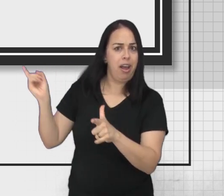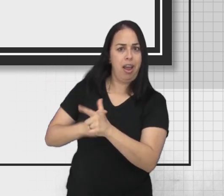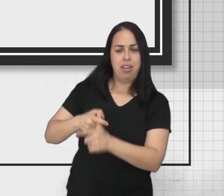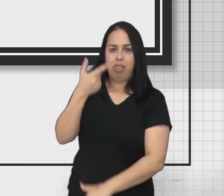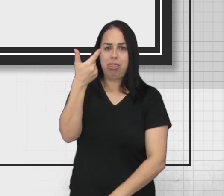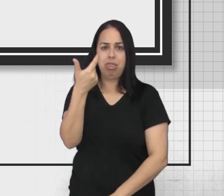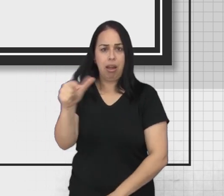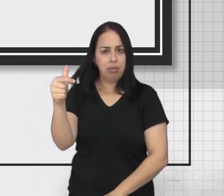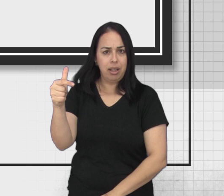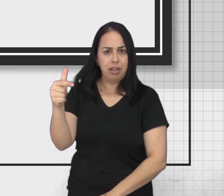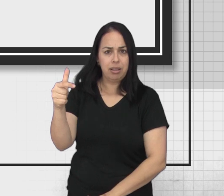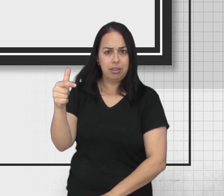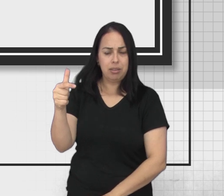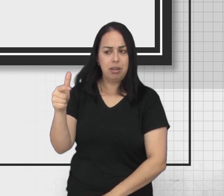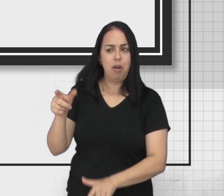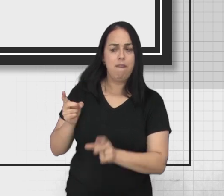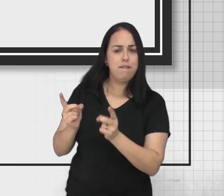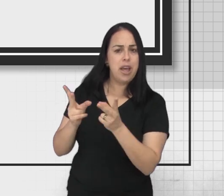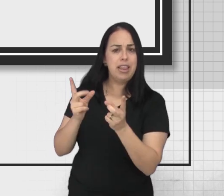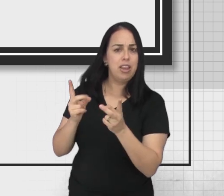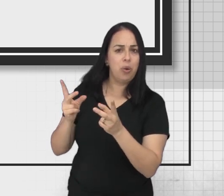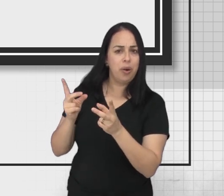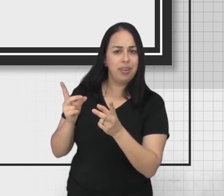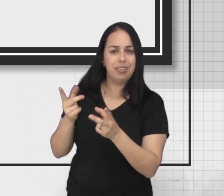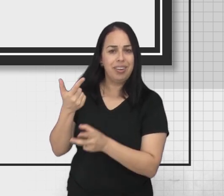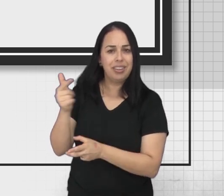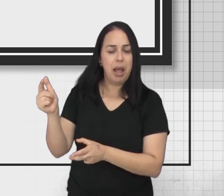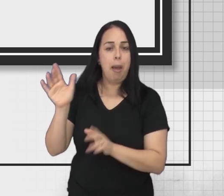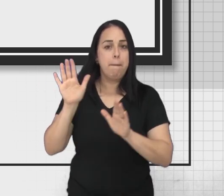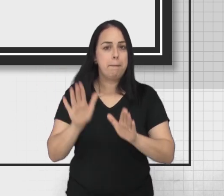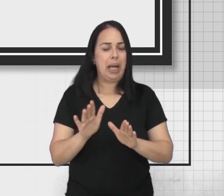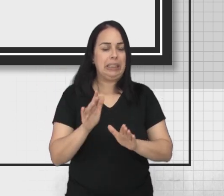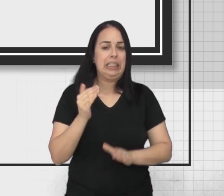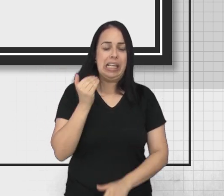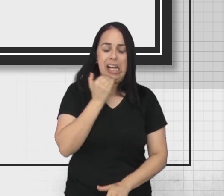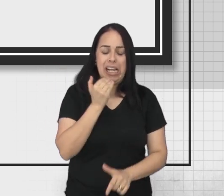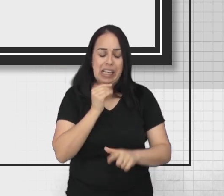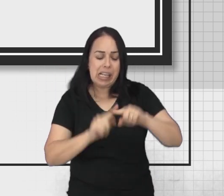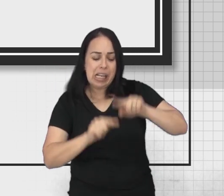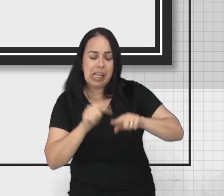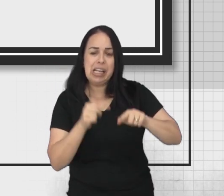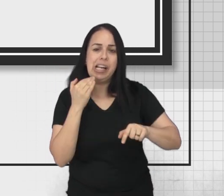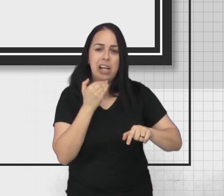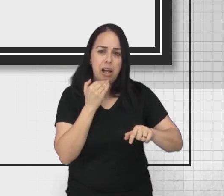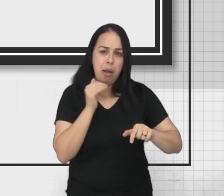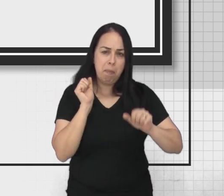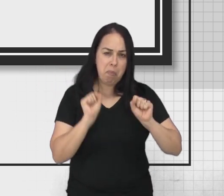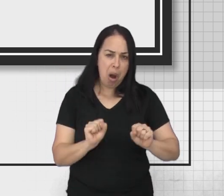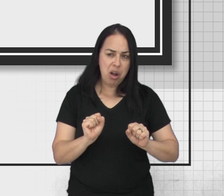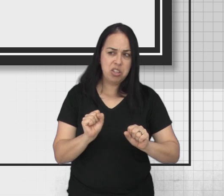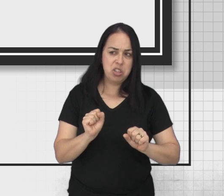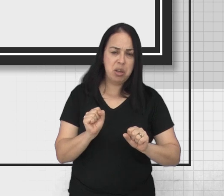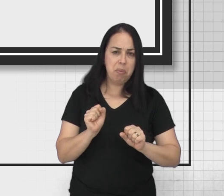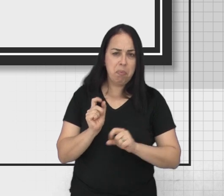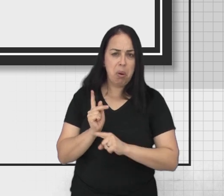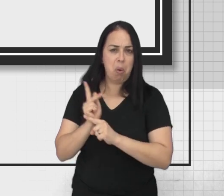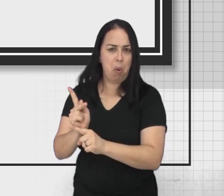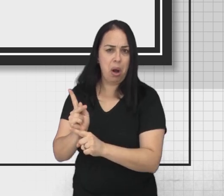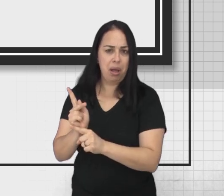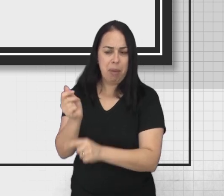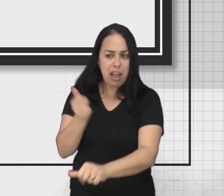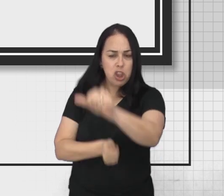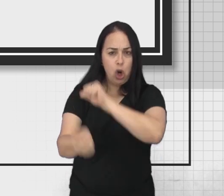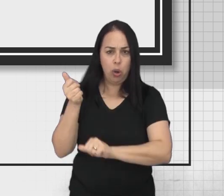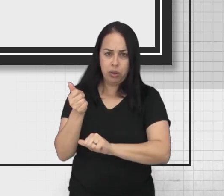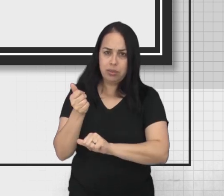garantia contratual assegurada pelo vendedor aqui no Brasil, mas o produto deu defeito, será que é possível recorrer ao benefício